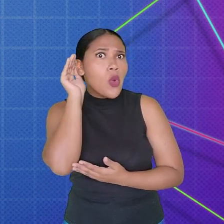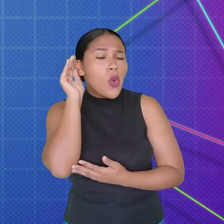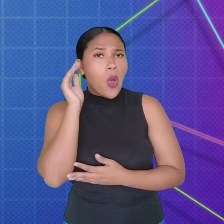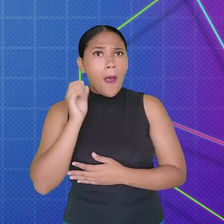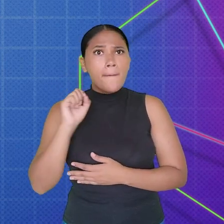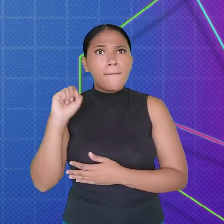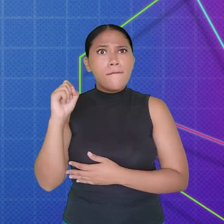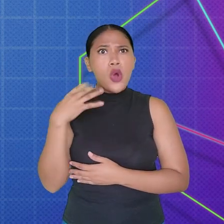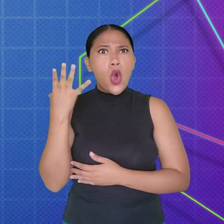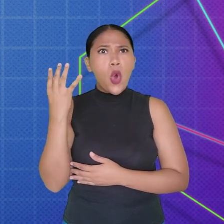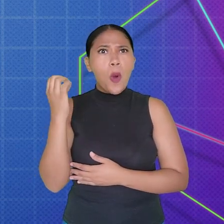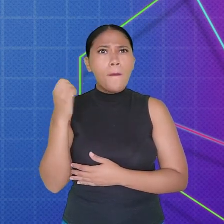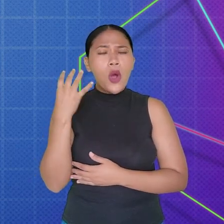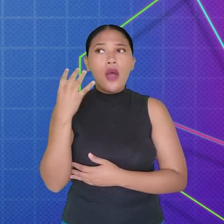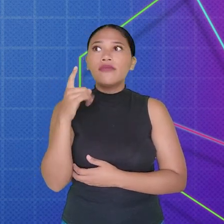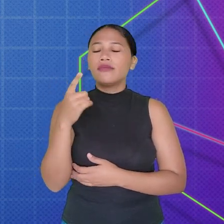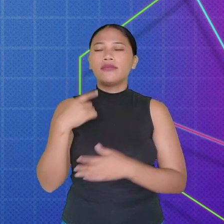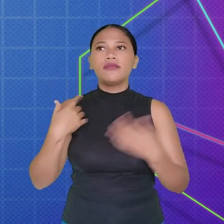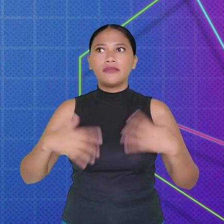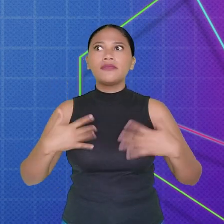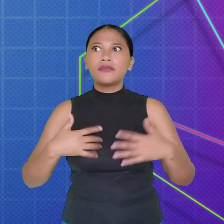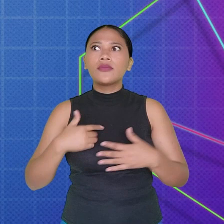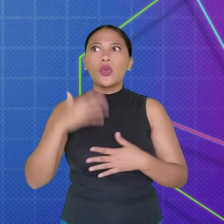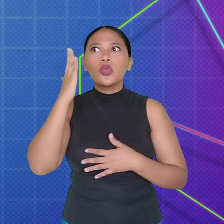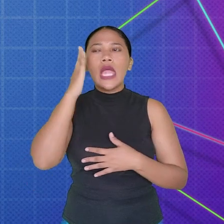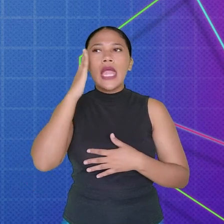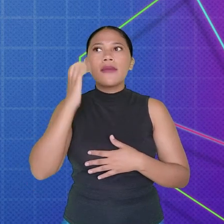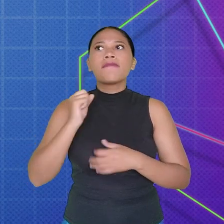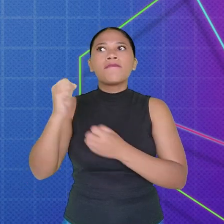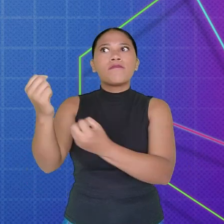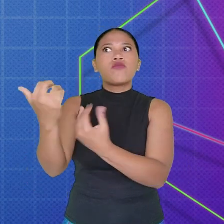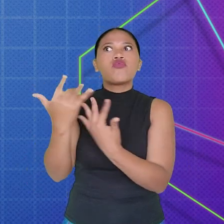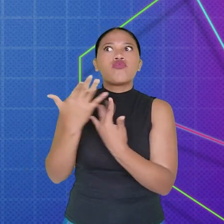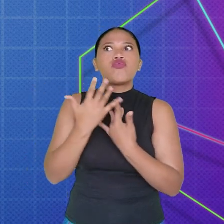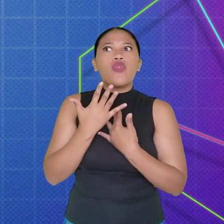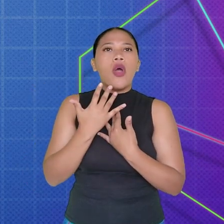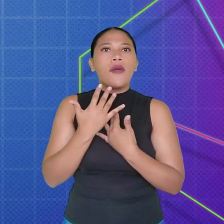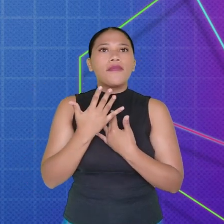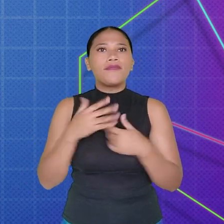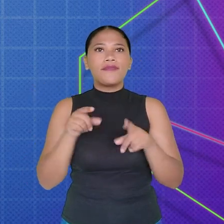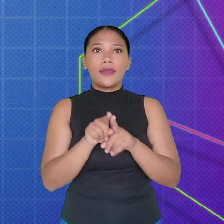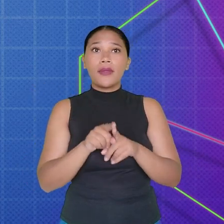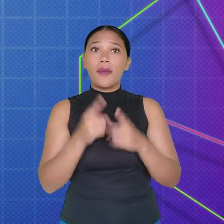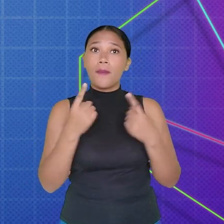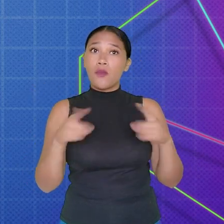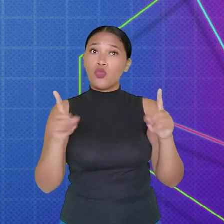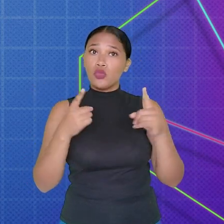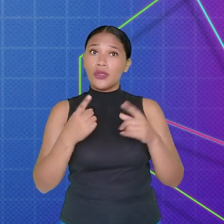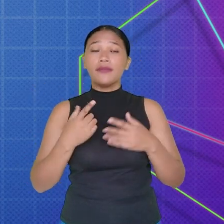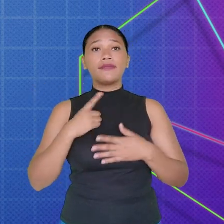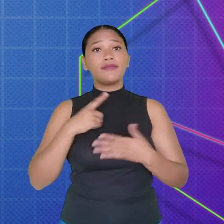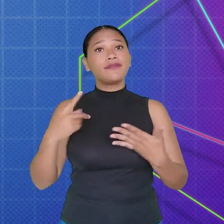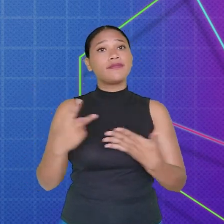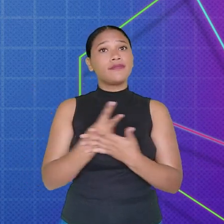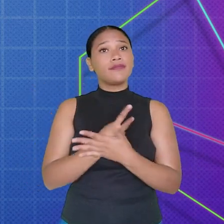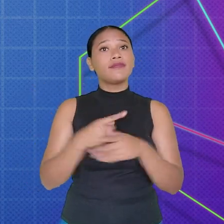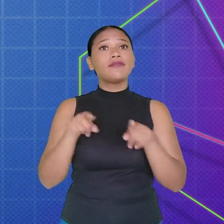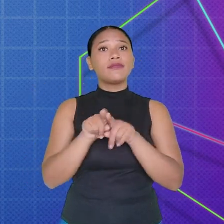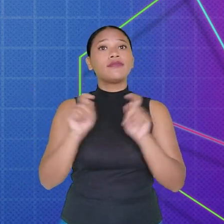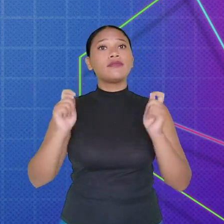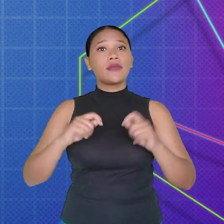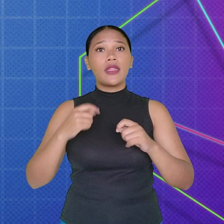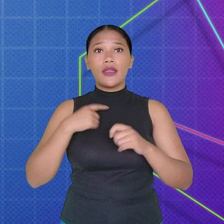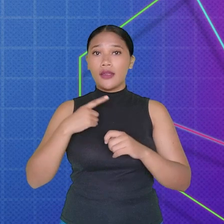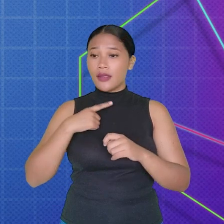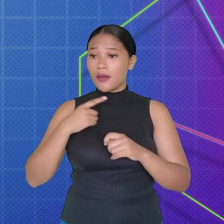um som de alarme que pode ser usado para alertar o jogador sobre uma invasão inimiga. Música de fundo. O evento de som também pode